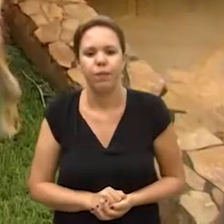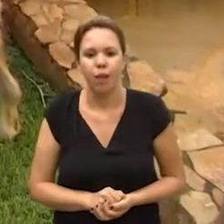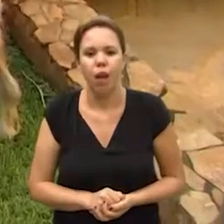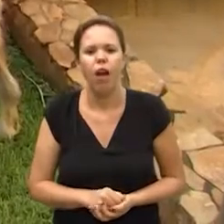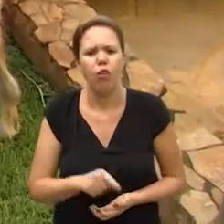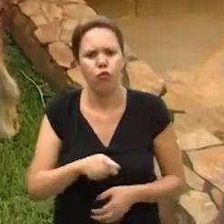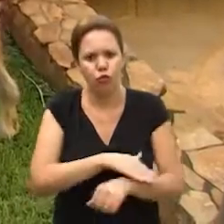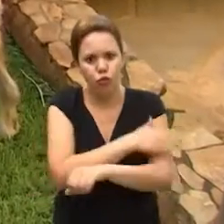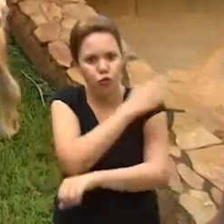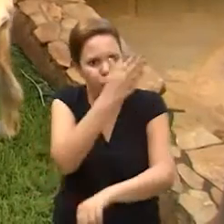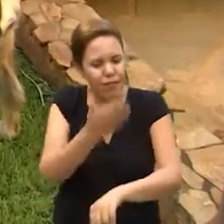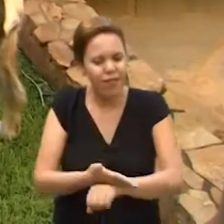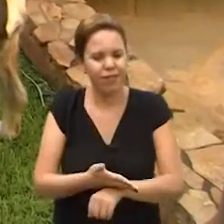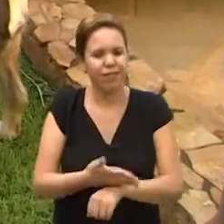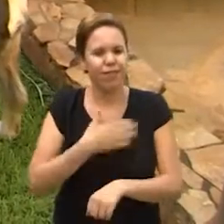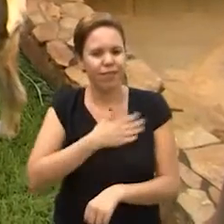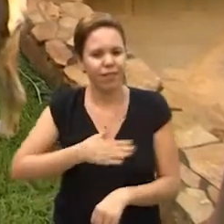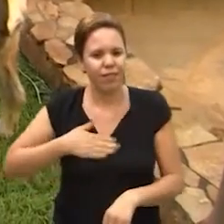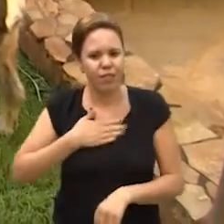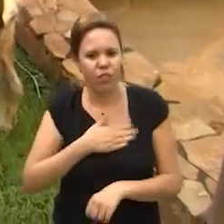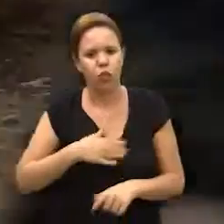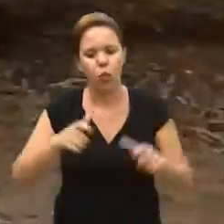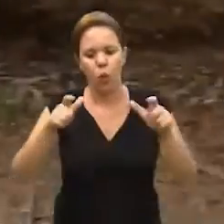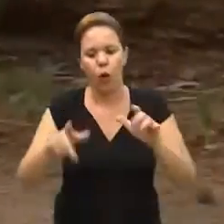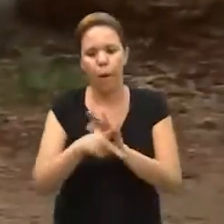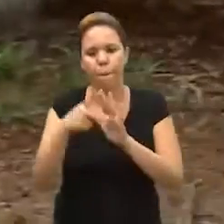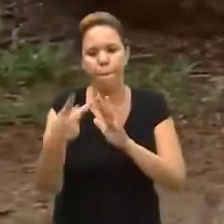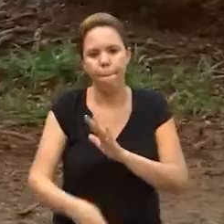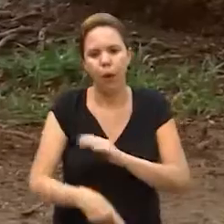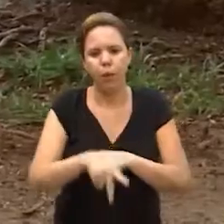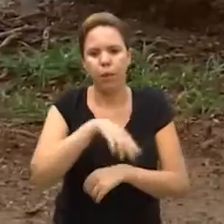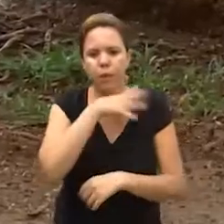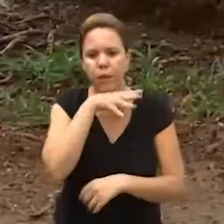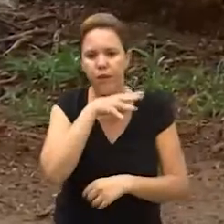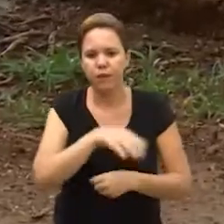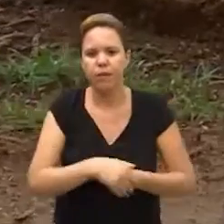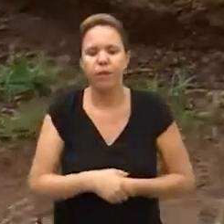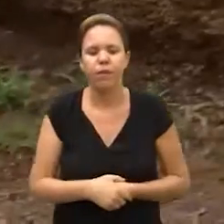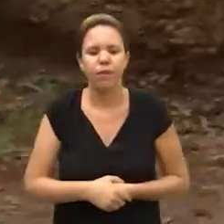É assim o dia inteiro nesta pousada só para animais.